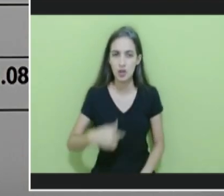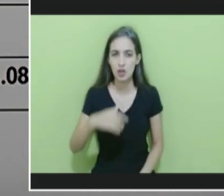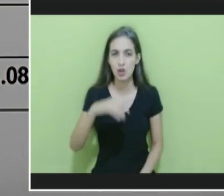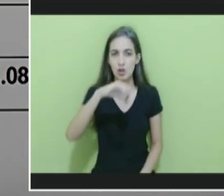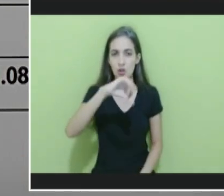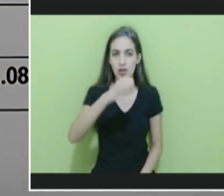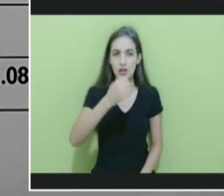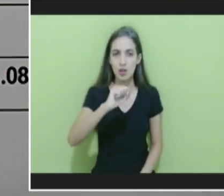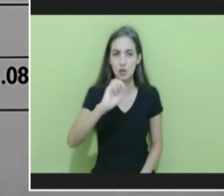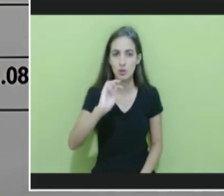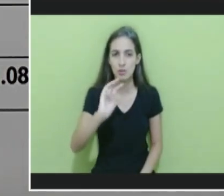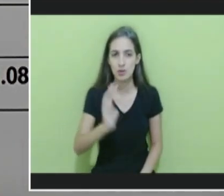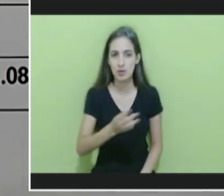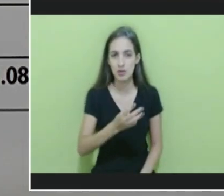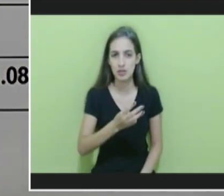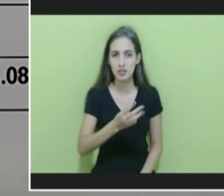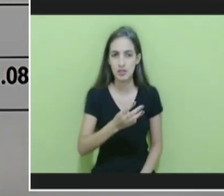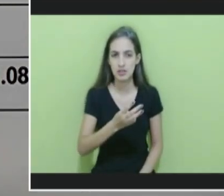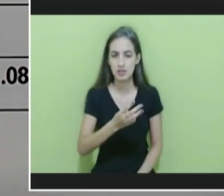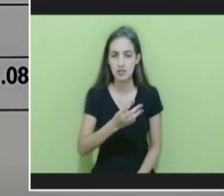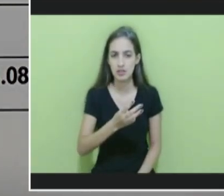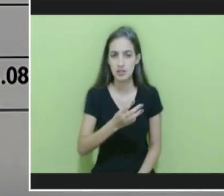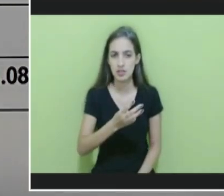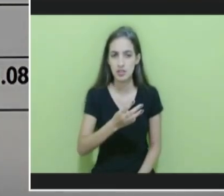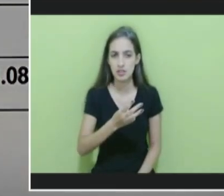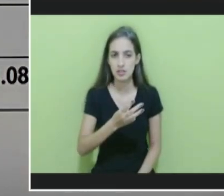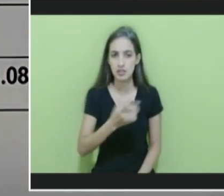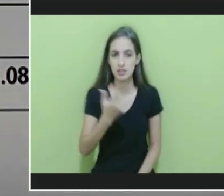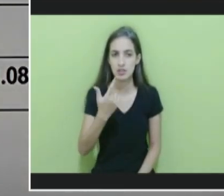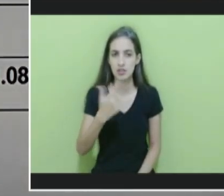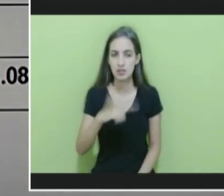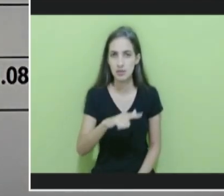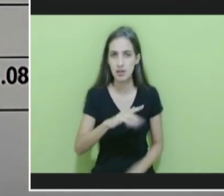98.940.000 reais. As transferências do Estado,